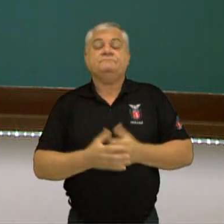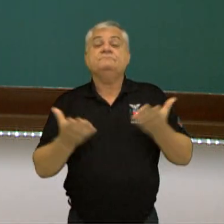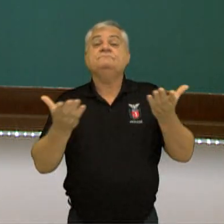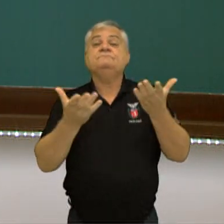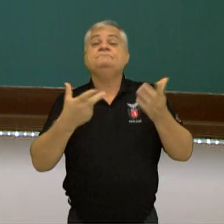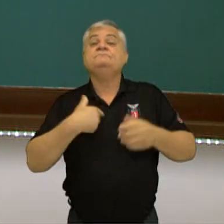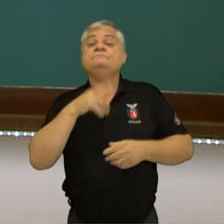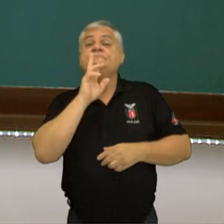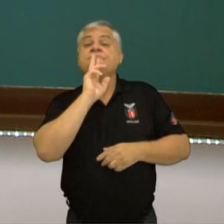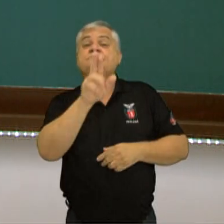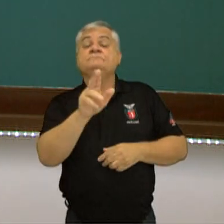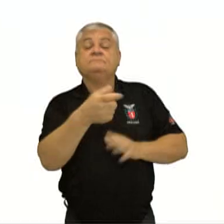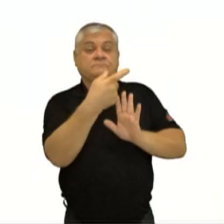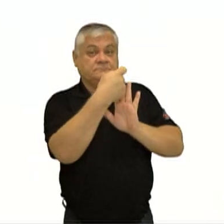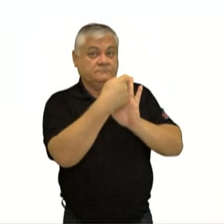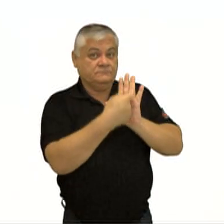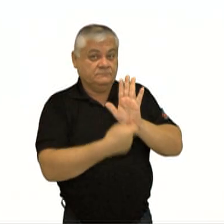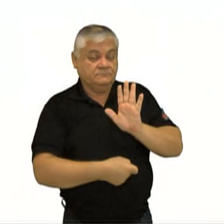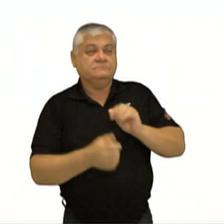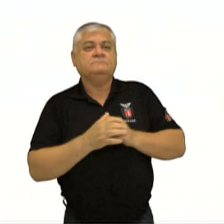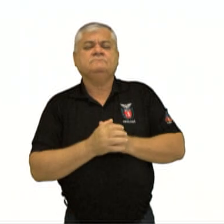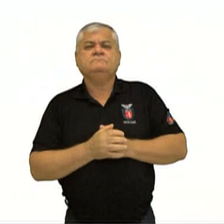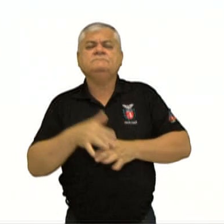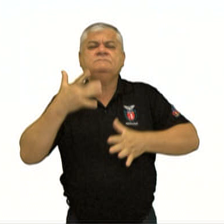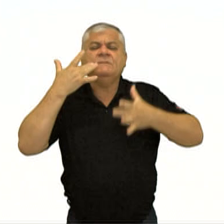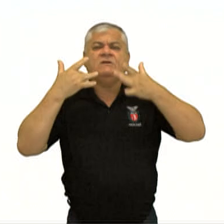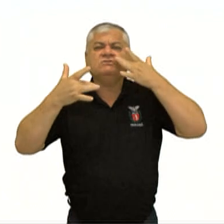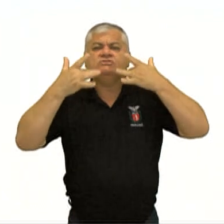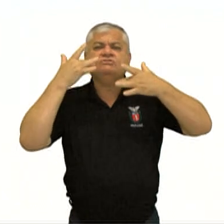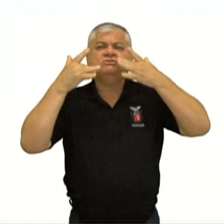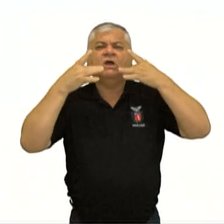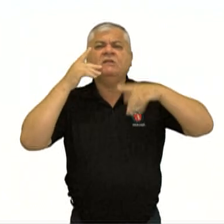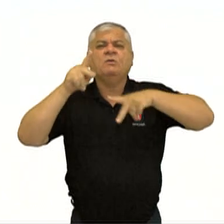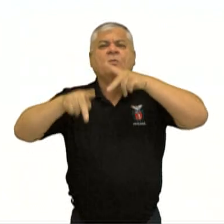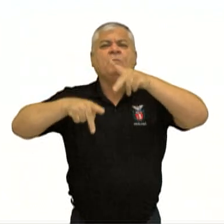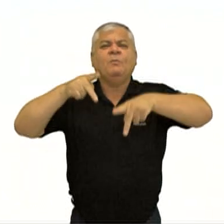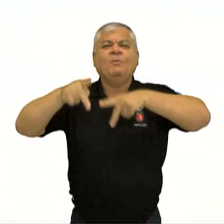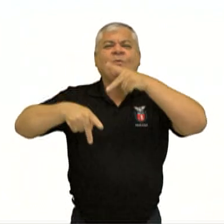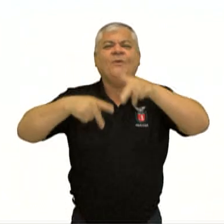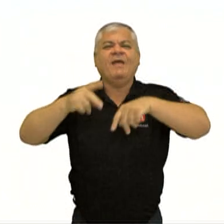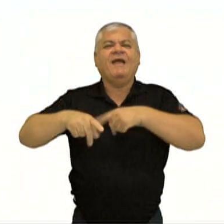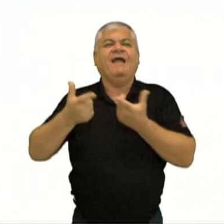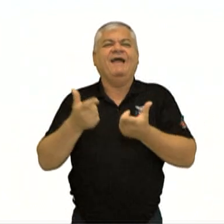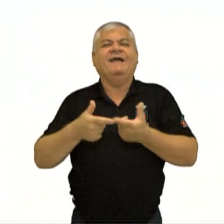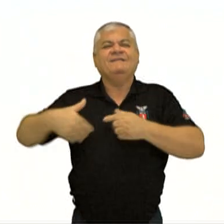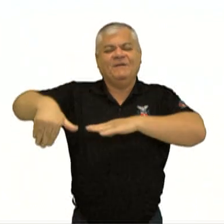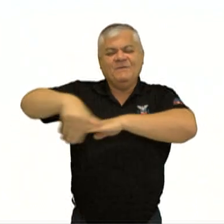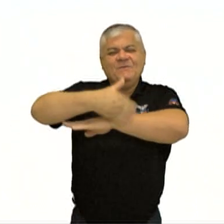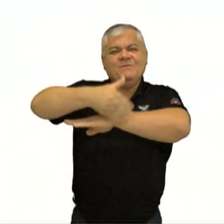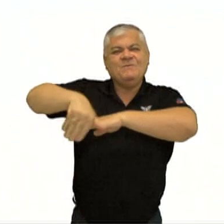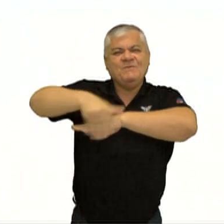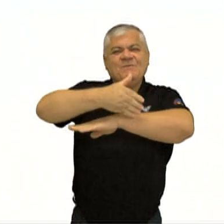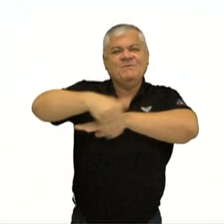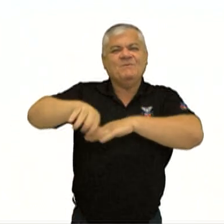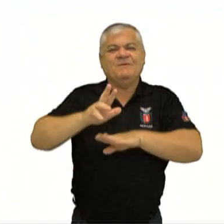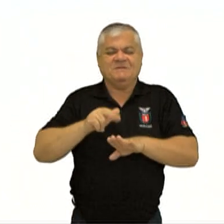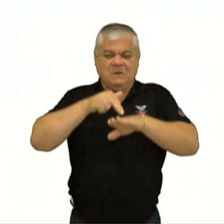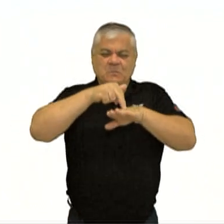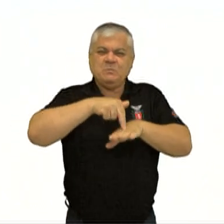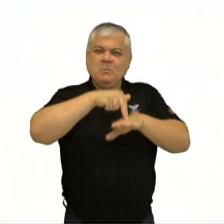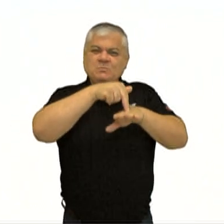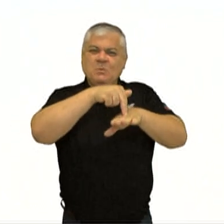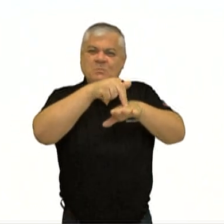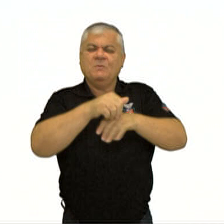seguinte questão no seu caderno. Os espetáculos teatrais populares apresentados nas ruas a partir de um canovaccio. A